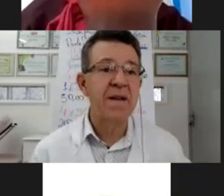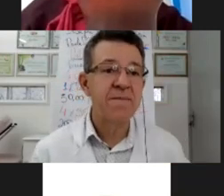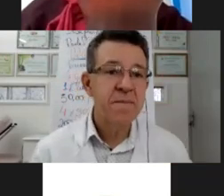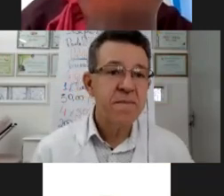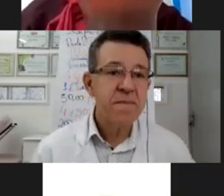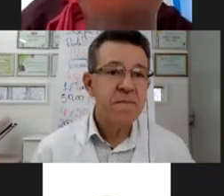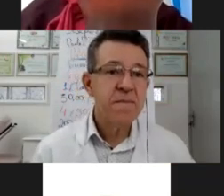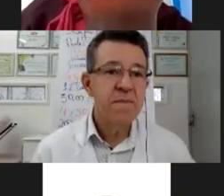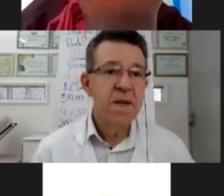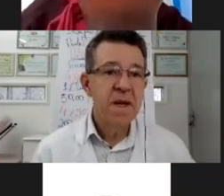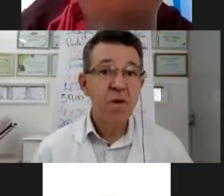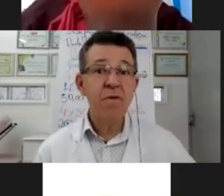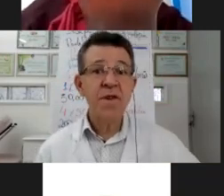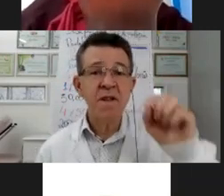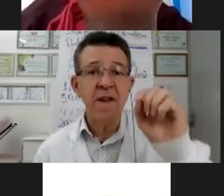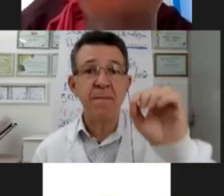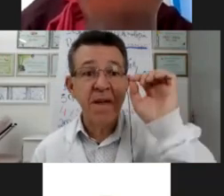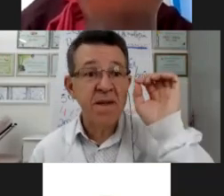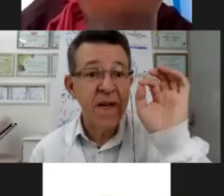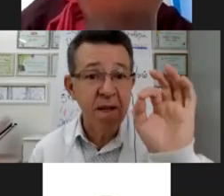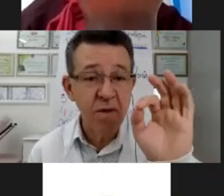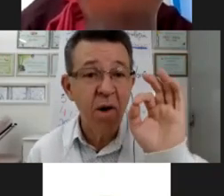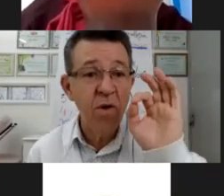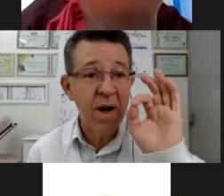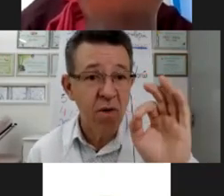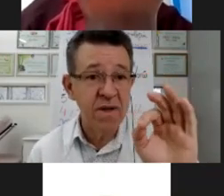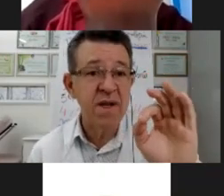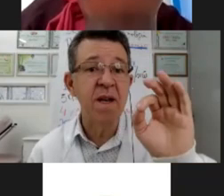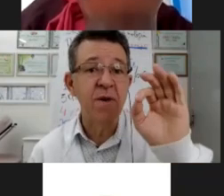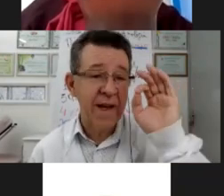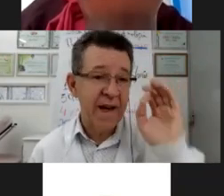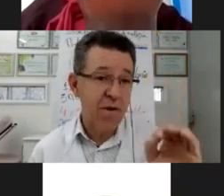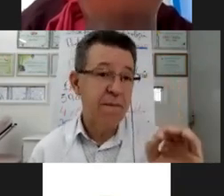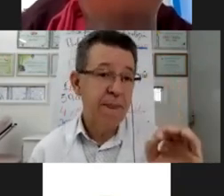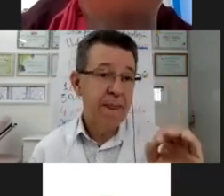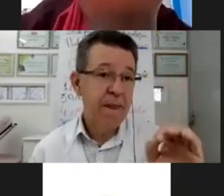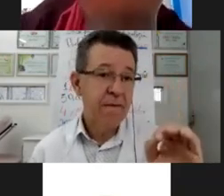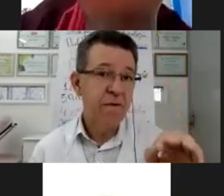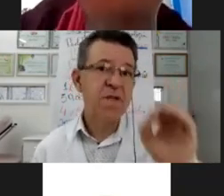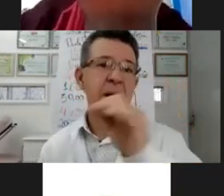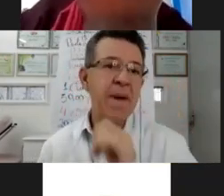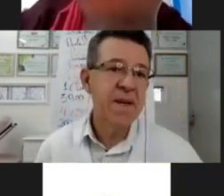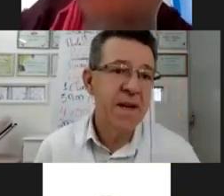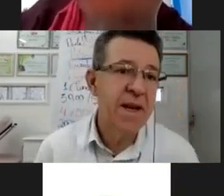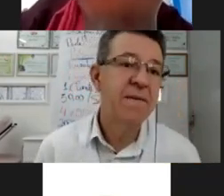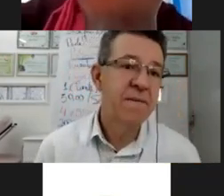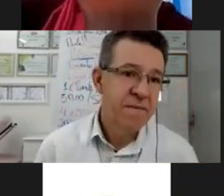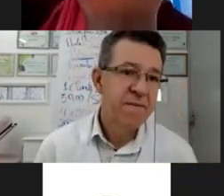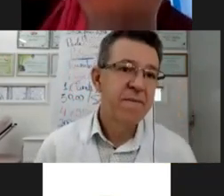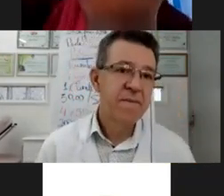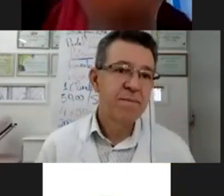pensar nele. Quando você estiver pensando alguma coisa que não é legal, você vai pensar